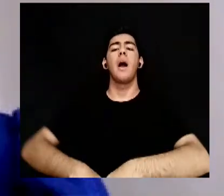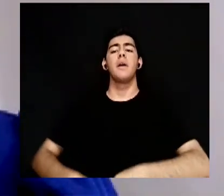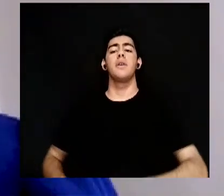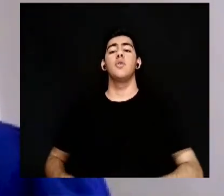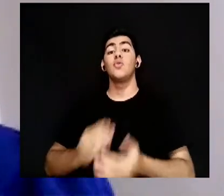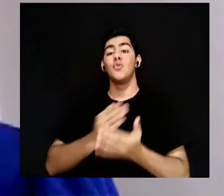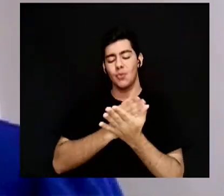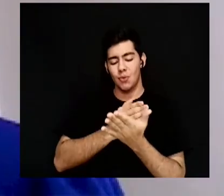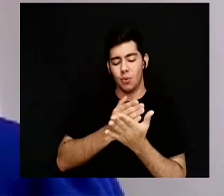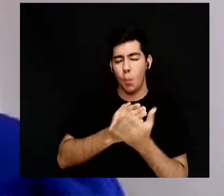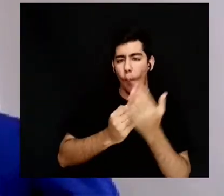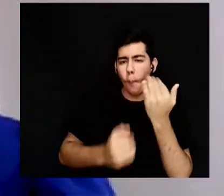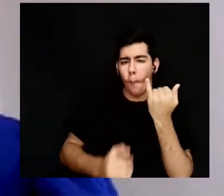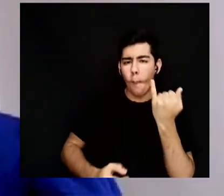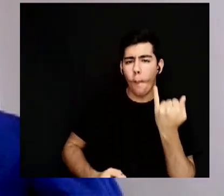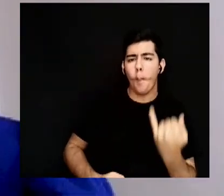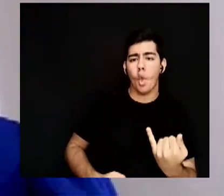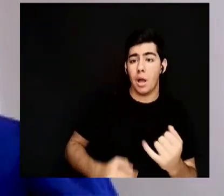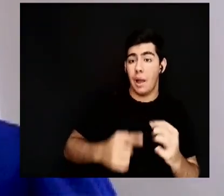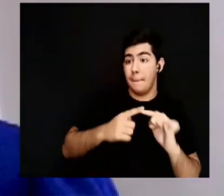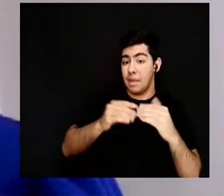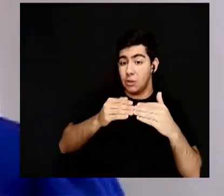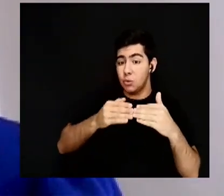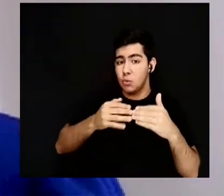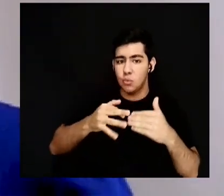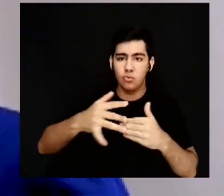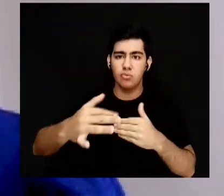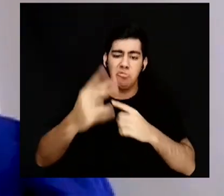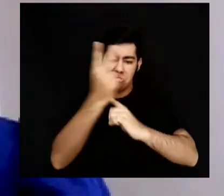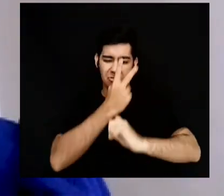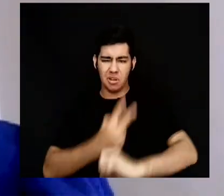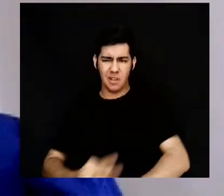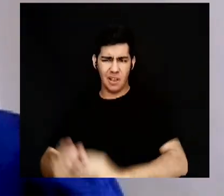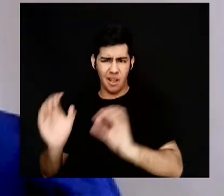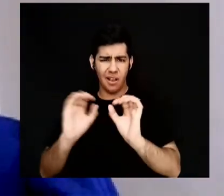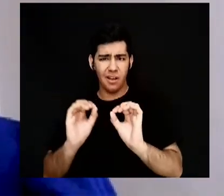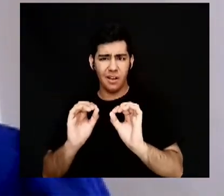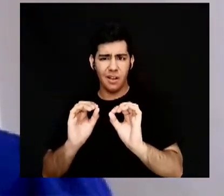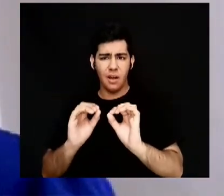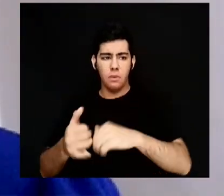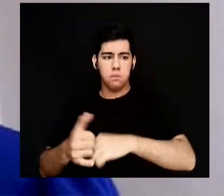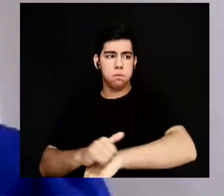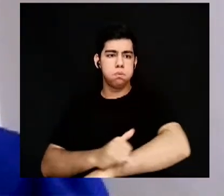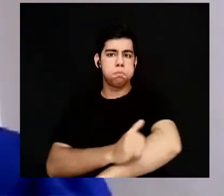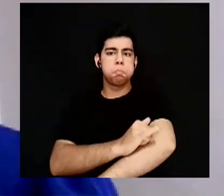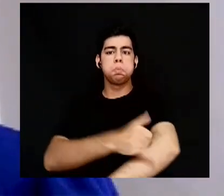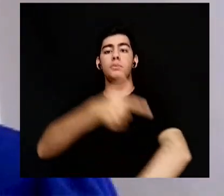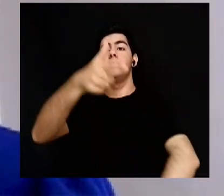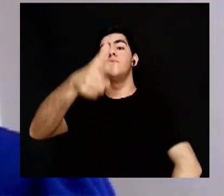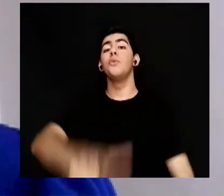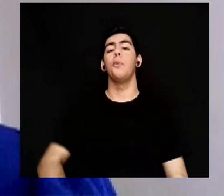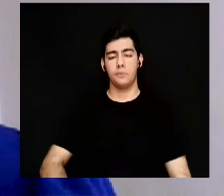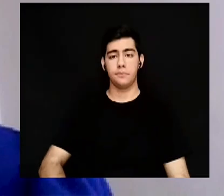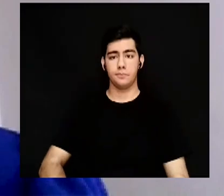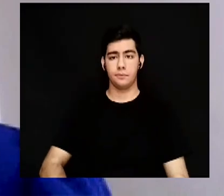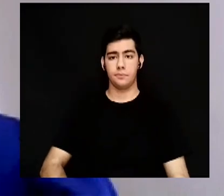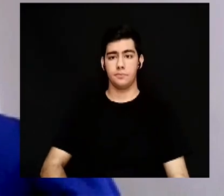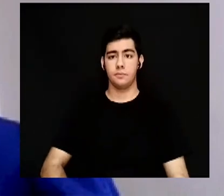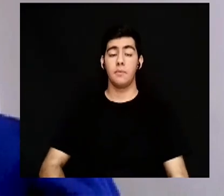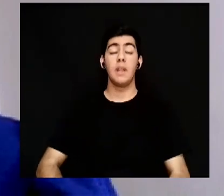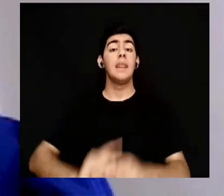você não se cuidar, você vai voltar a engordar. Então, a cirurgia é um tratamento, não é cura para a